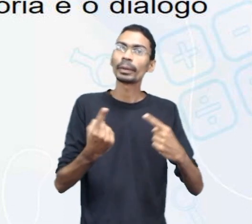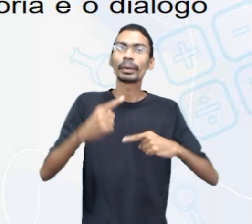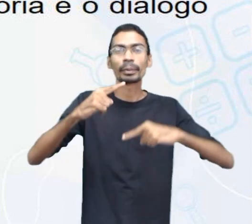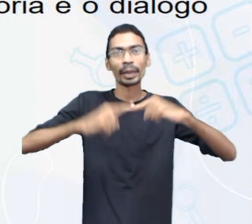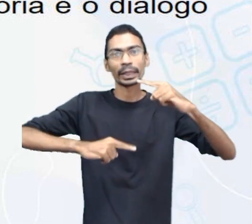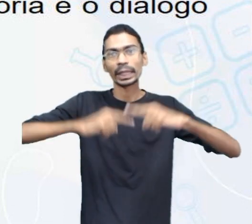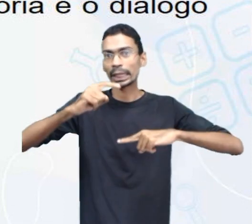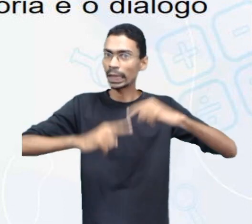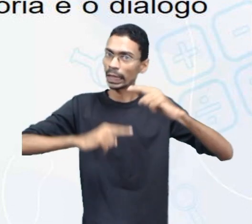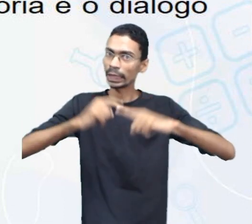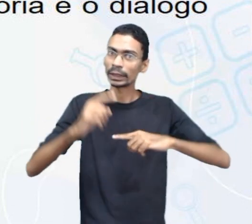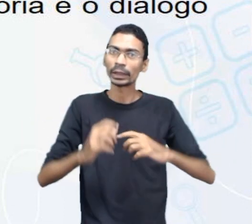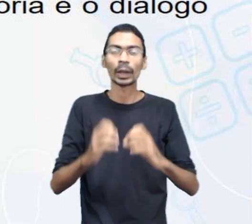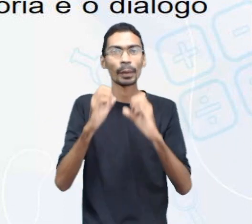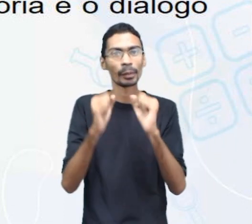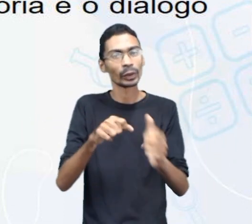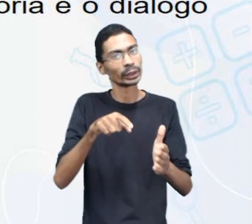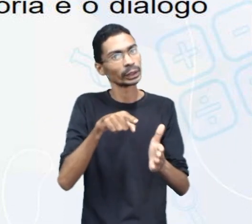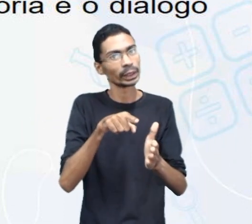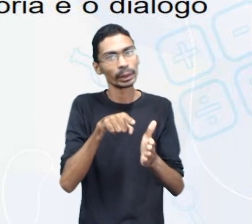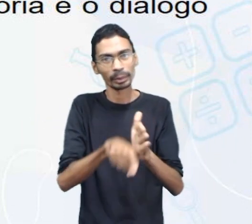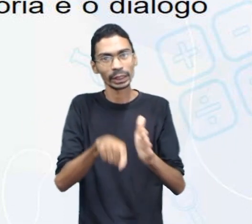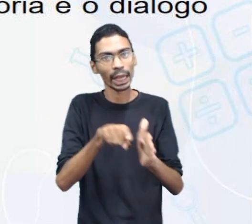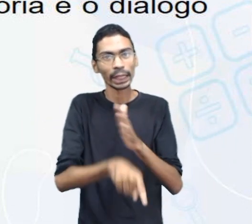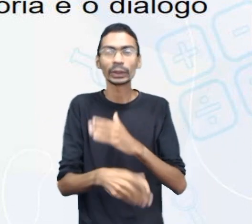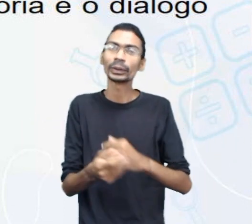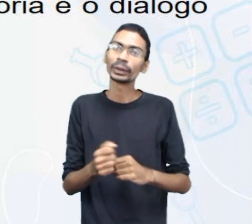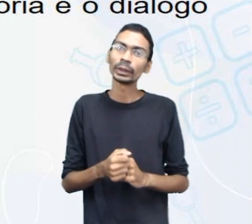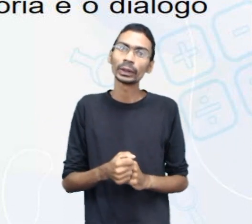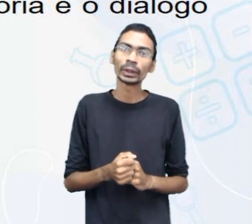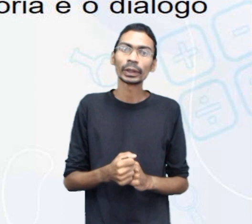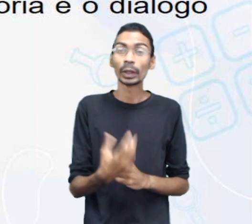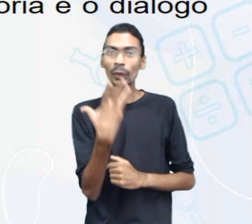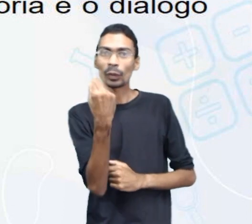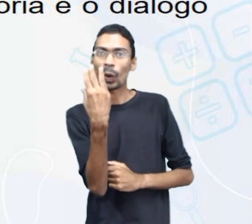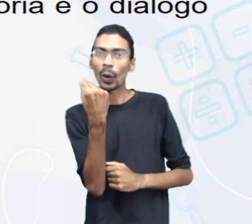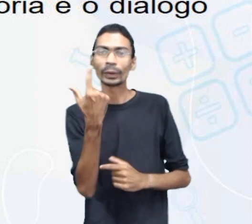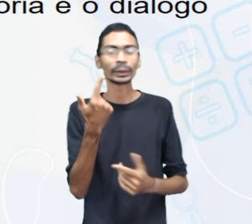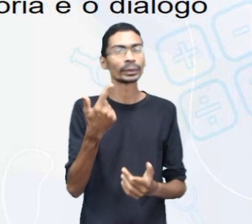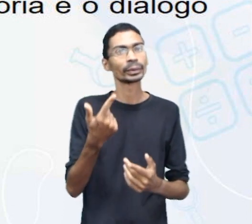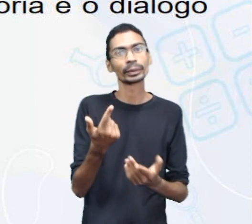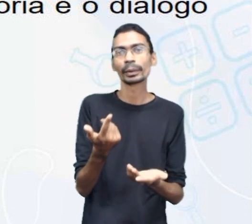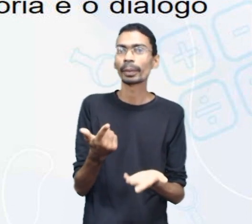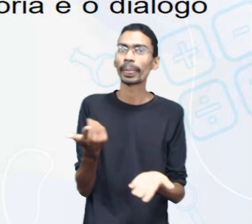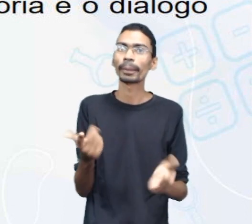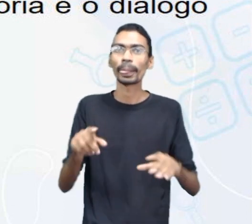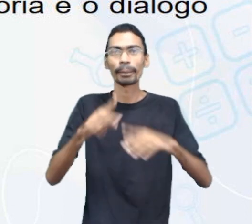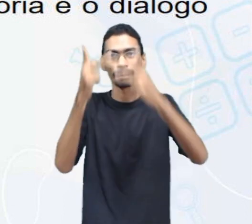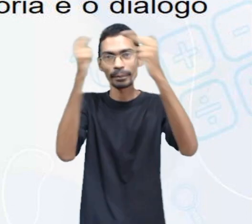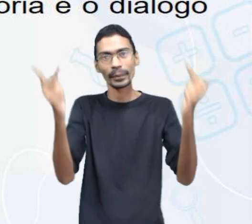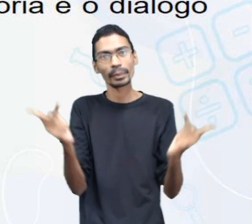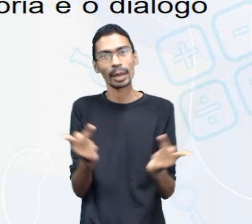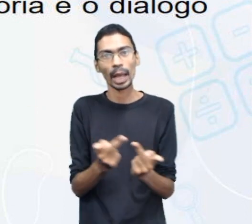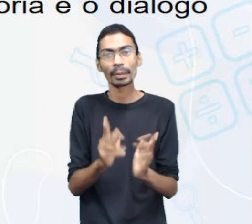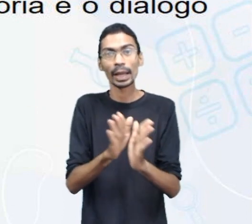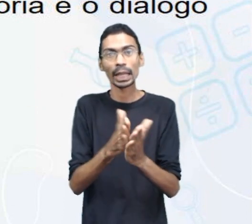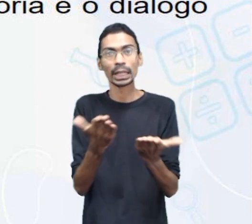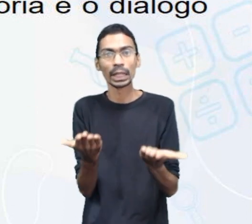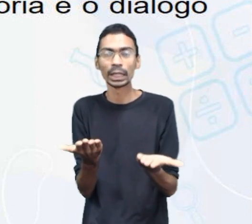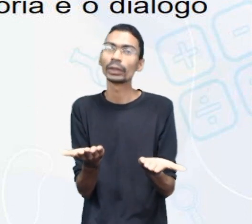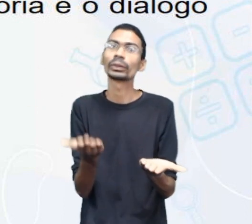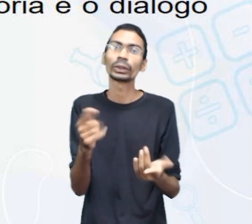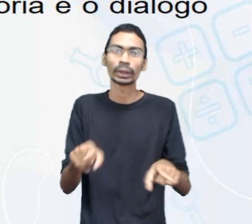materiais Como por exemplo jornais mapas recursos audiovisuais e livros o